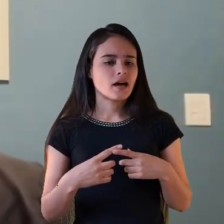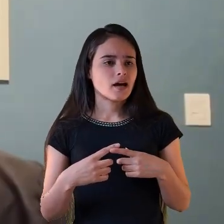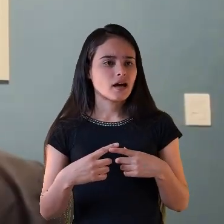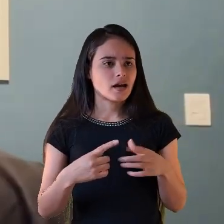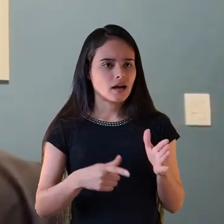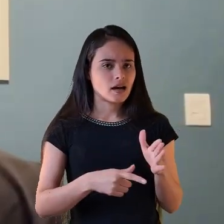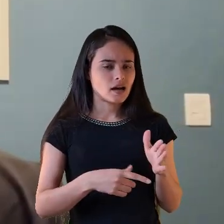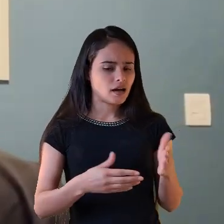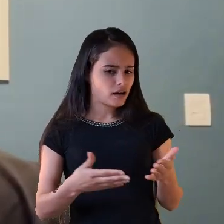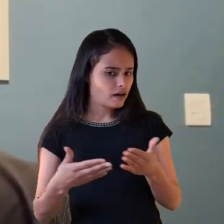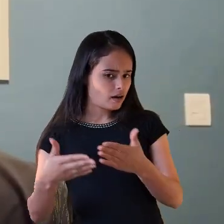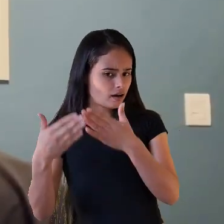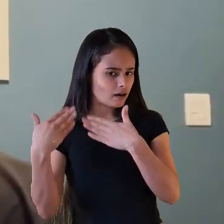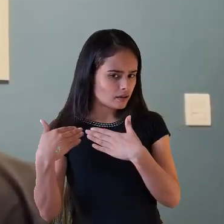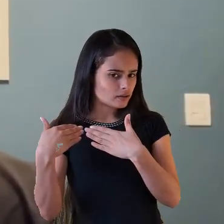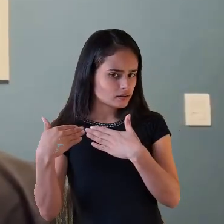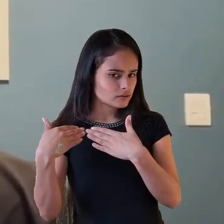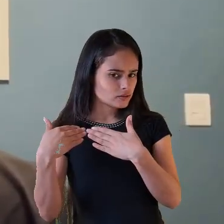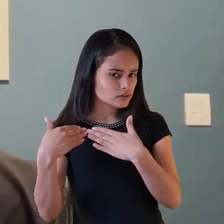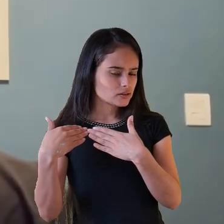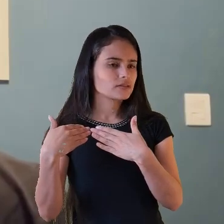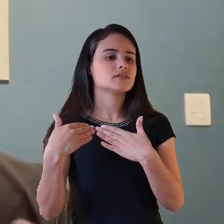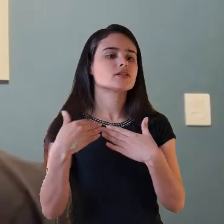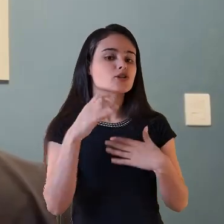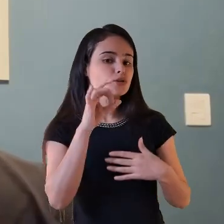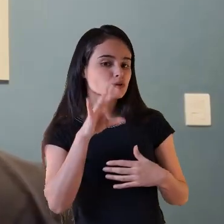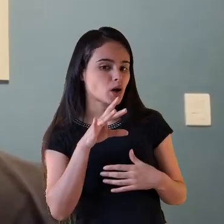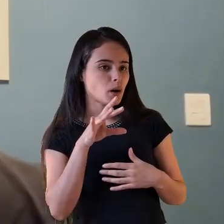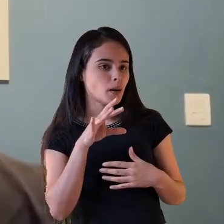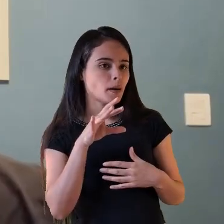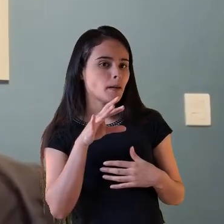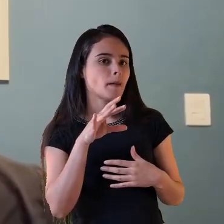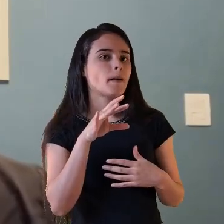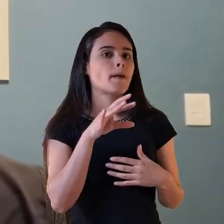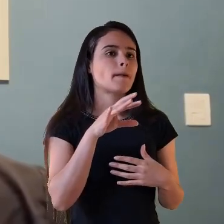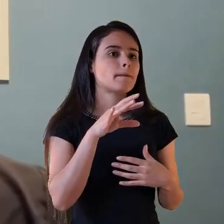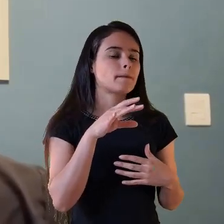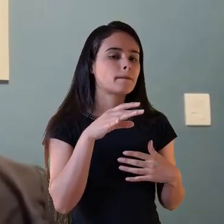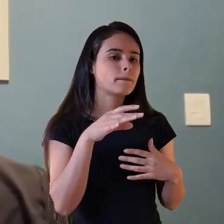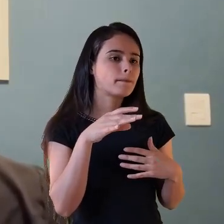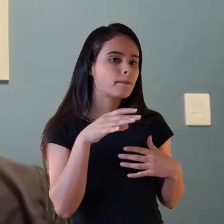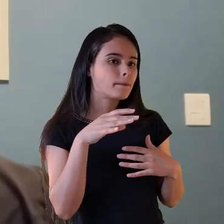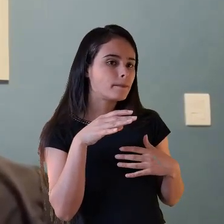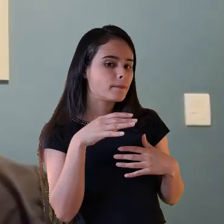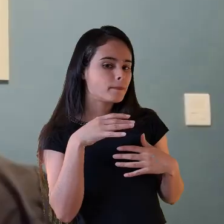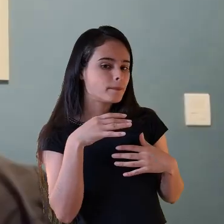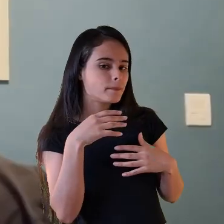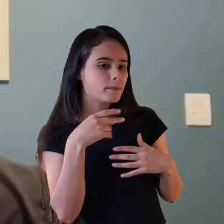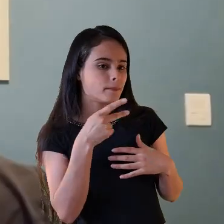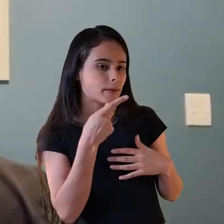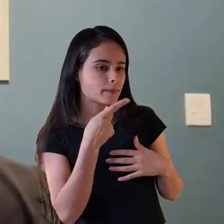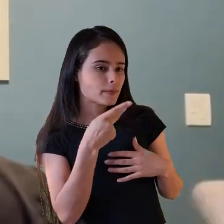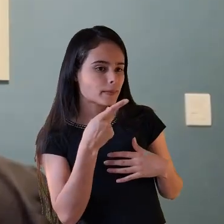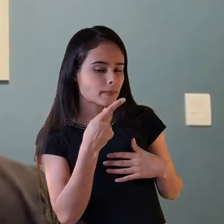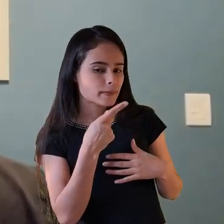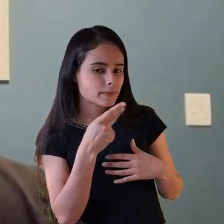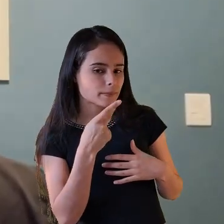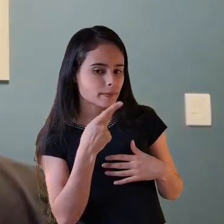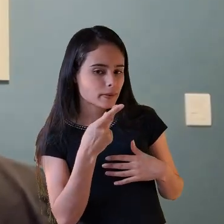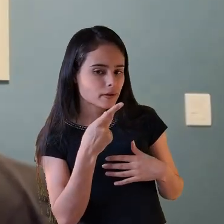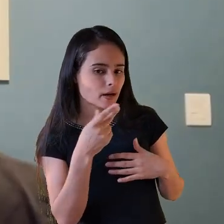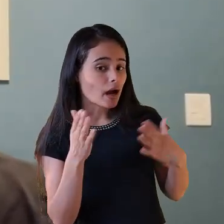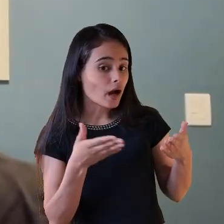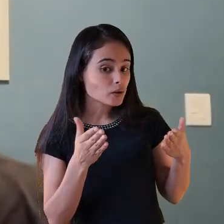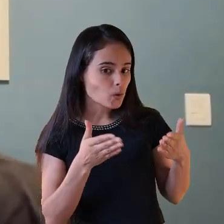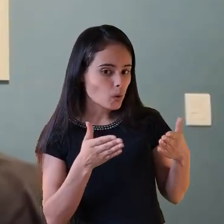agora no formato impresso do livro. Algo muito especial também que aconteceu relacionado ao Projeto Quirino recentemente é que a gente acabou de lançar um